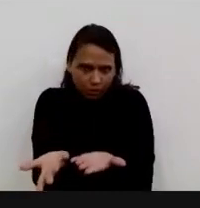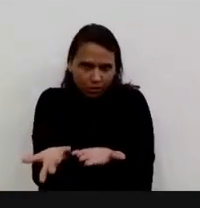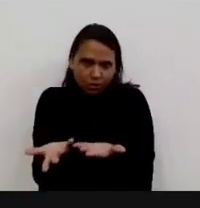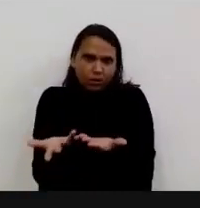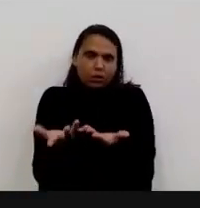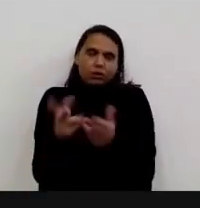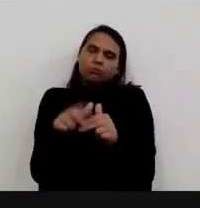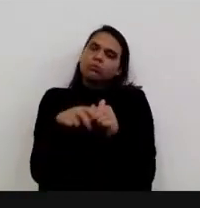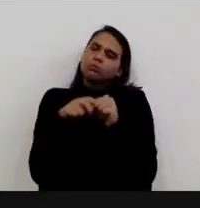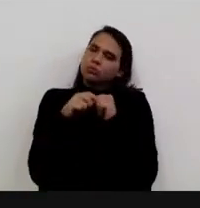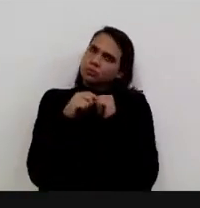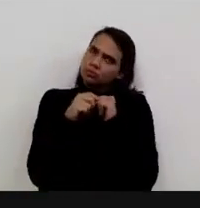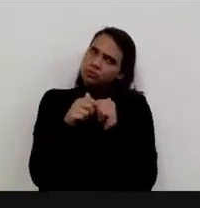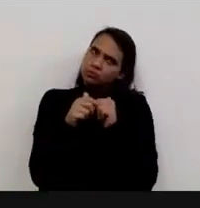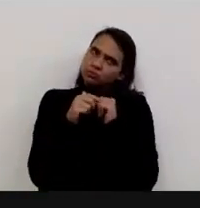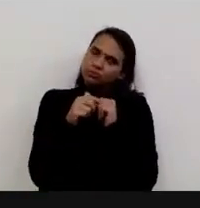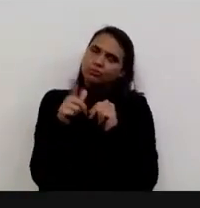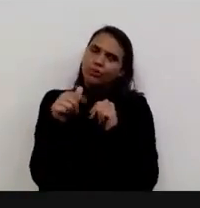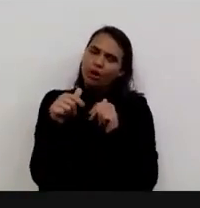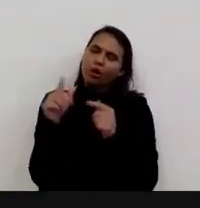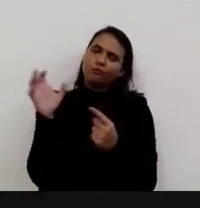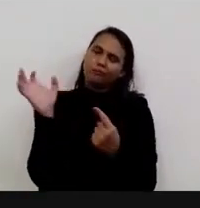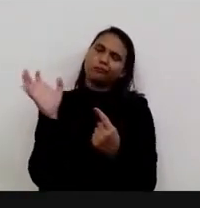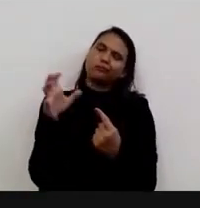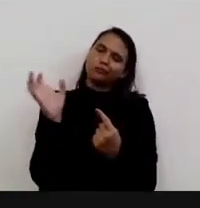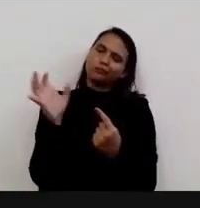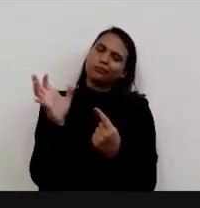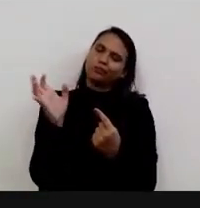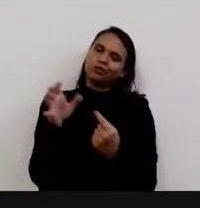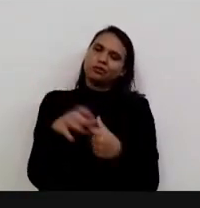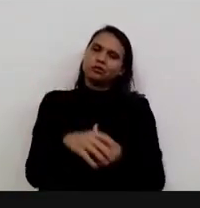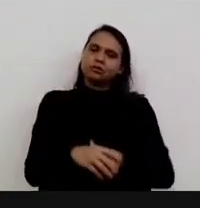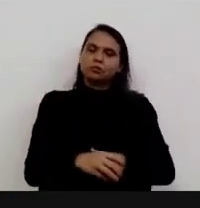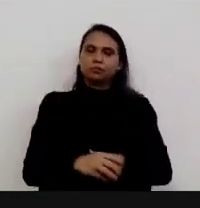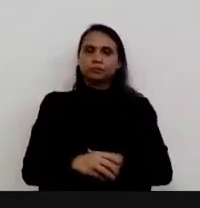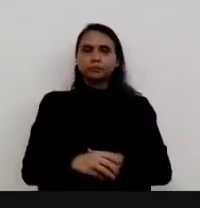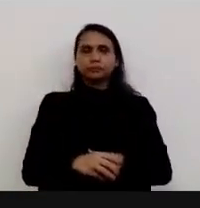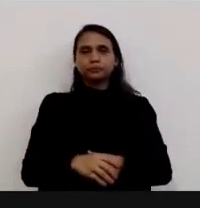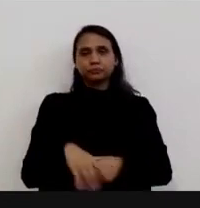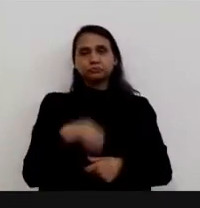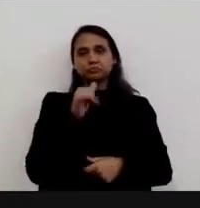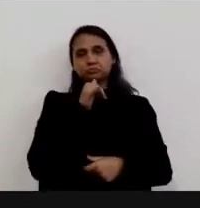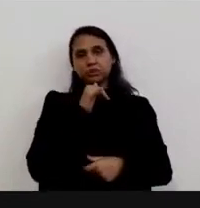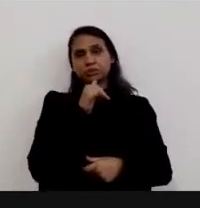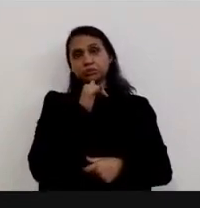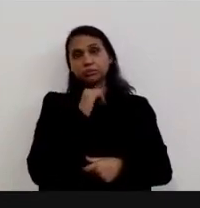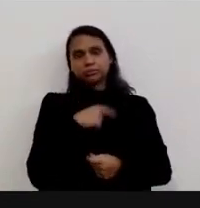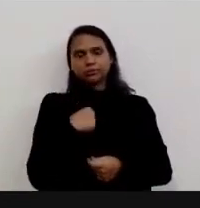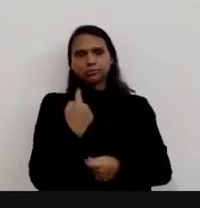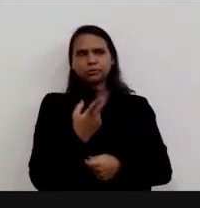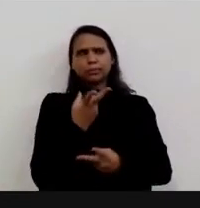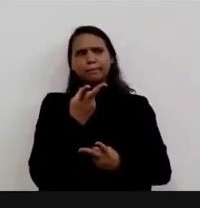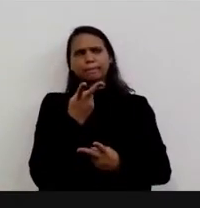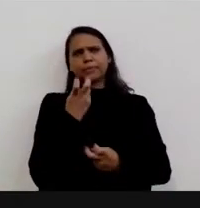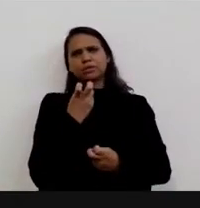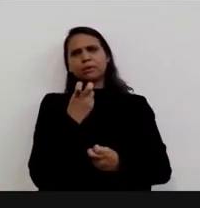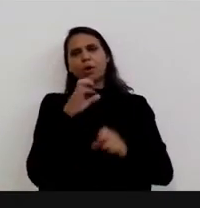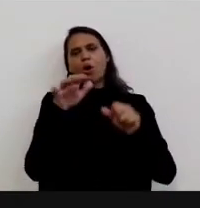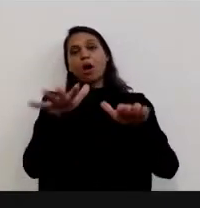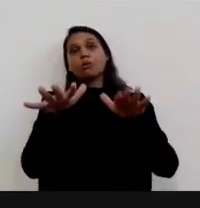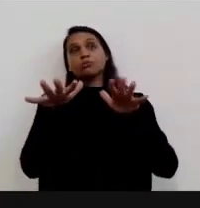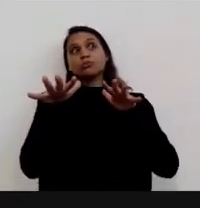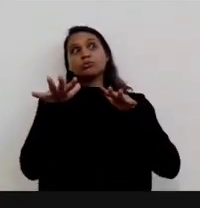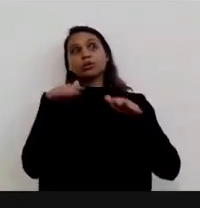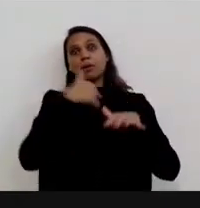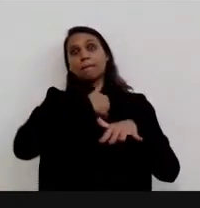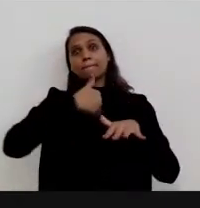debate. Né, e isso realmente gera uma influência muito grande. Então, por exemplo, a gente começou a perceber que a audiência pública com o